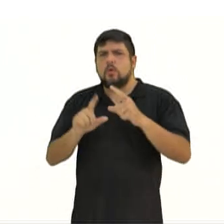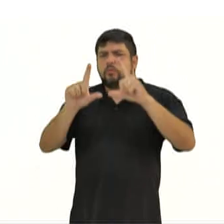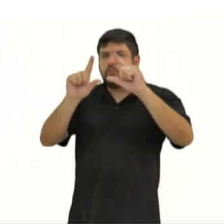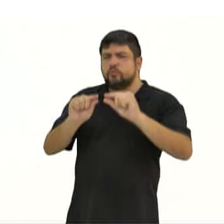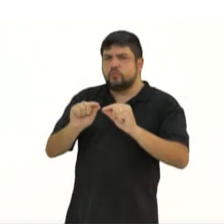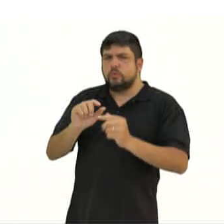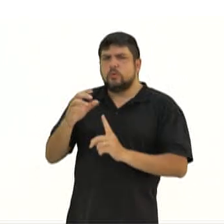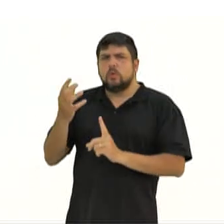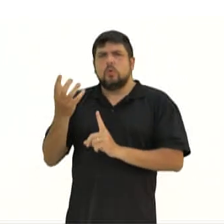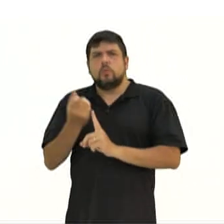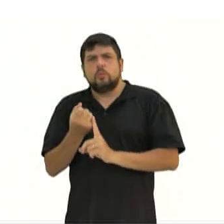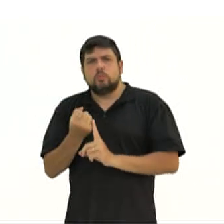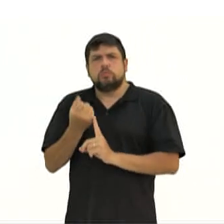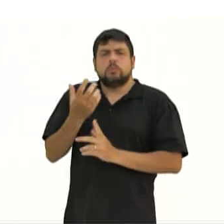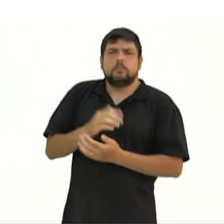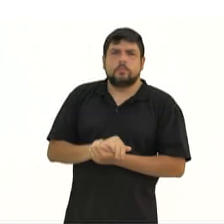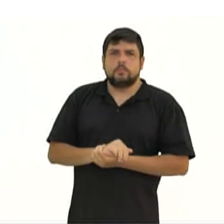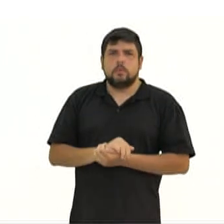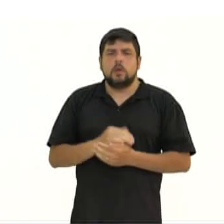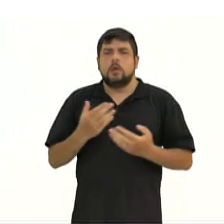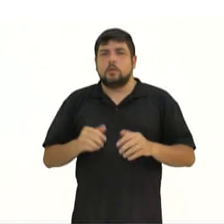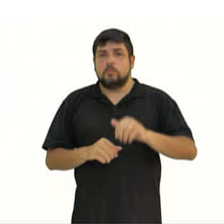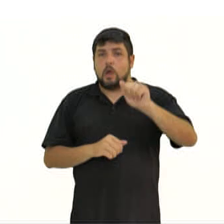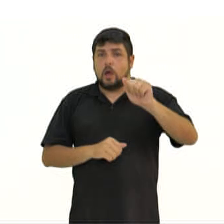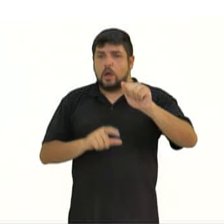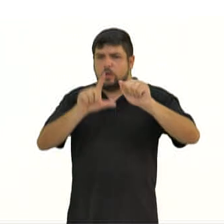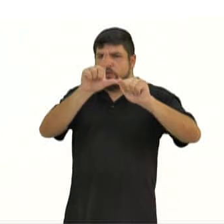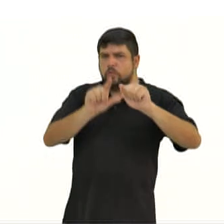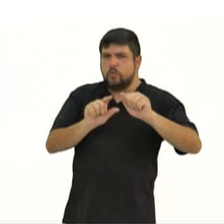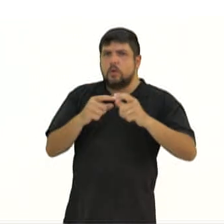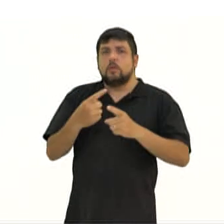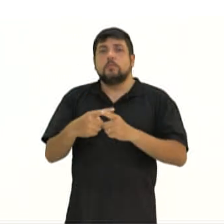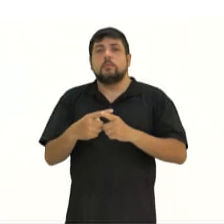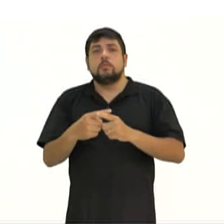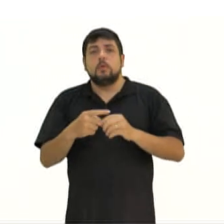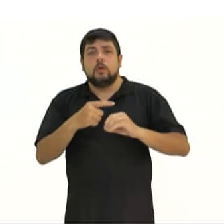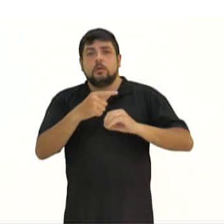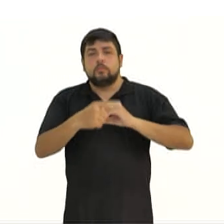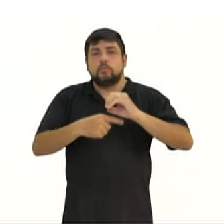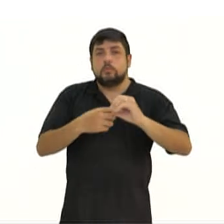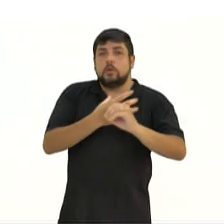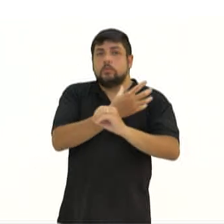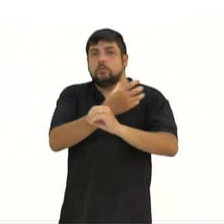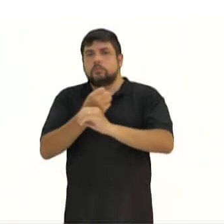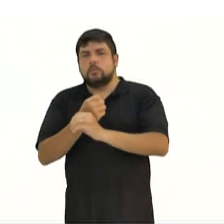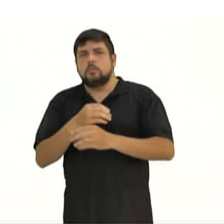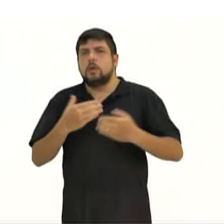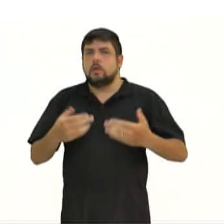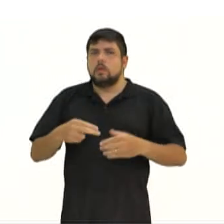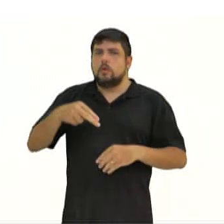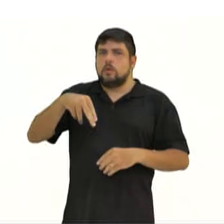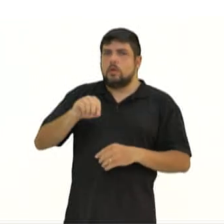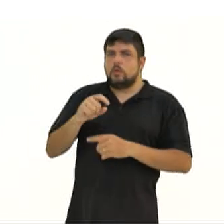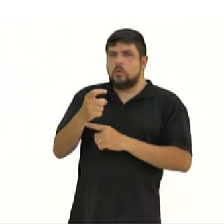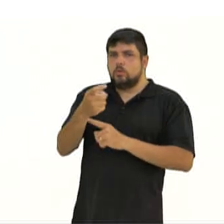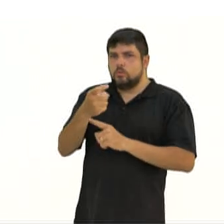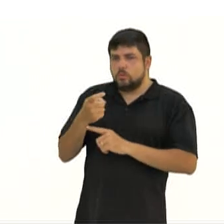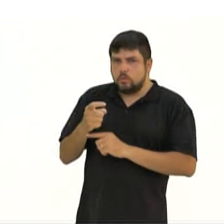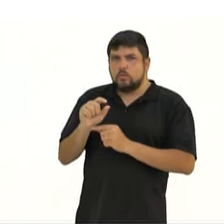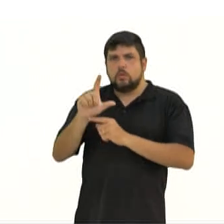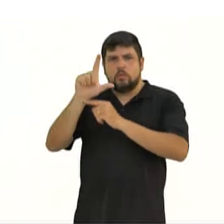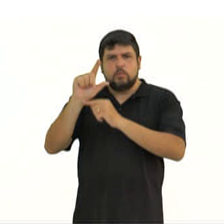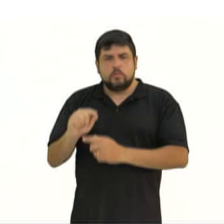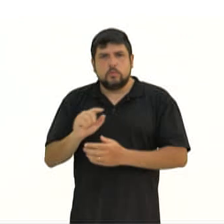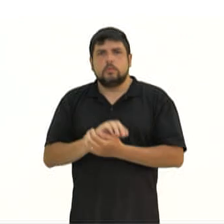oxidação? Então, o eletrodo A está sofrendo a redução, porque ele ganha elétrons, portanto, o seu NOx, número de oxidação, irá